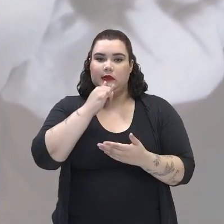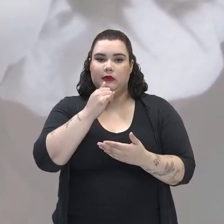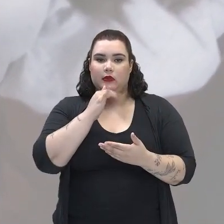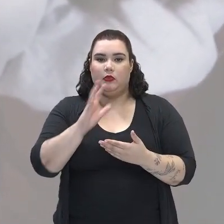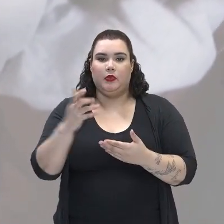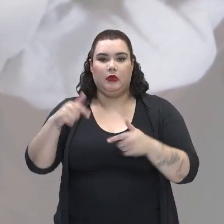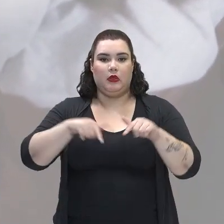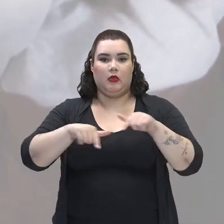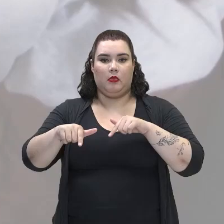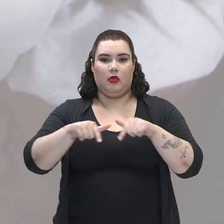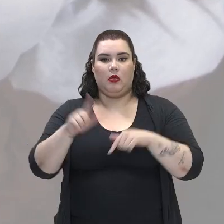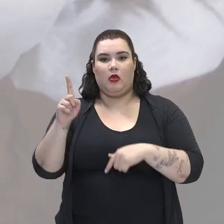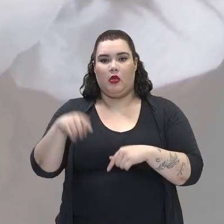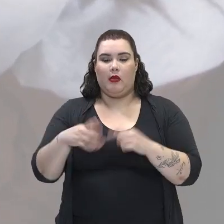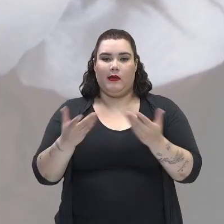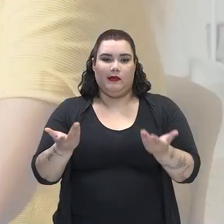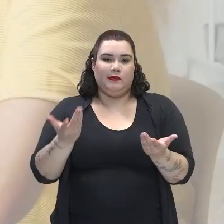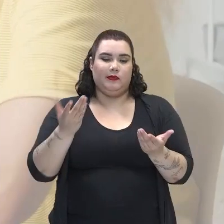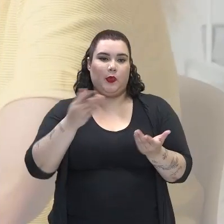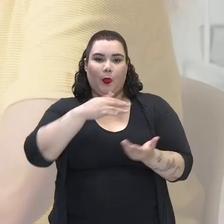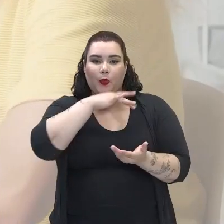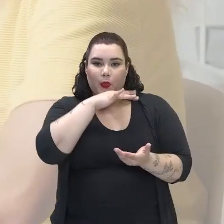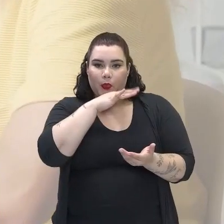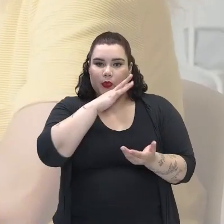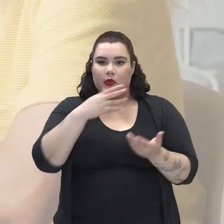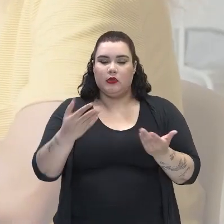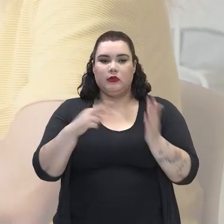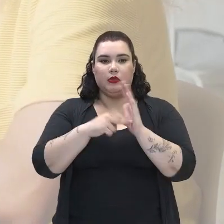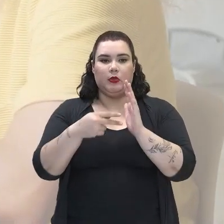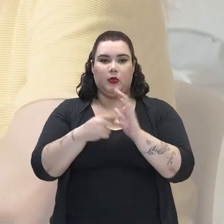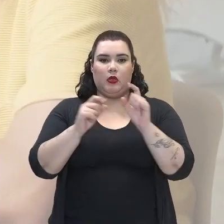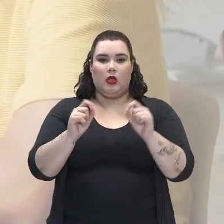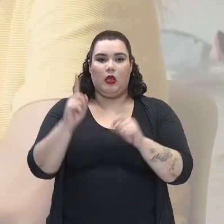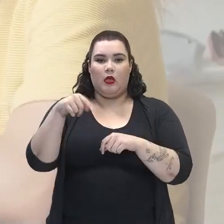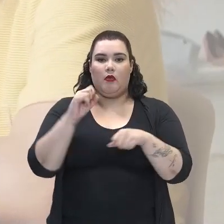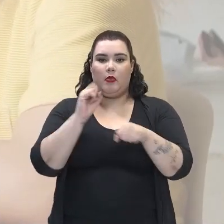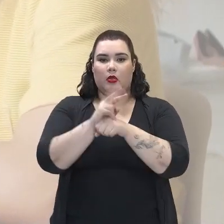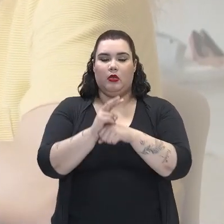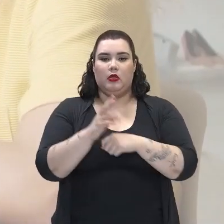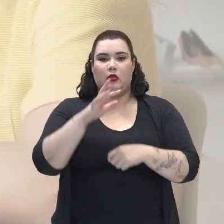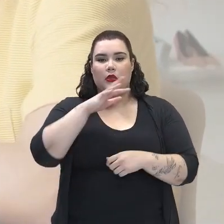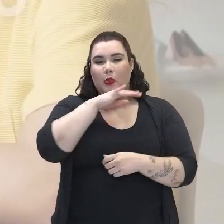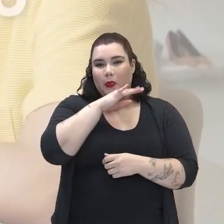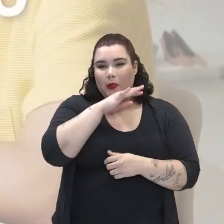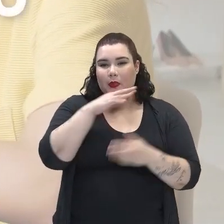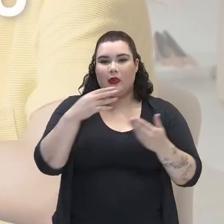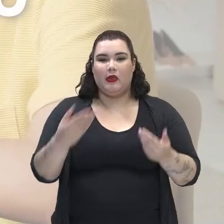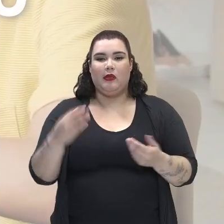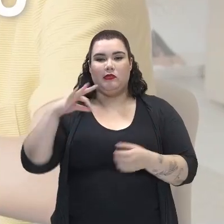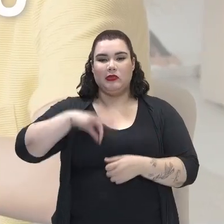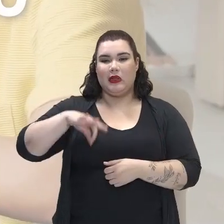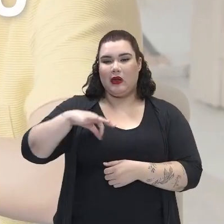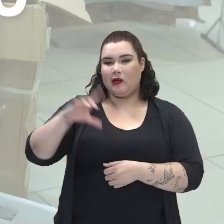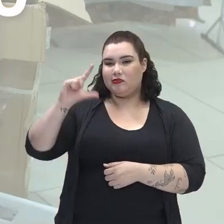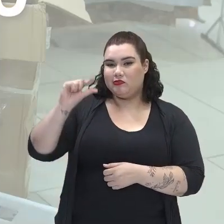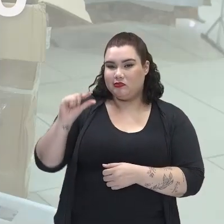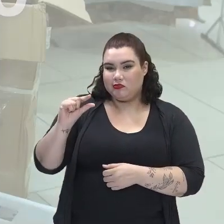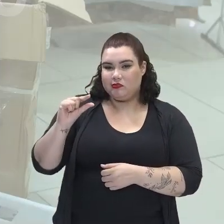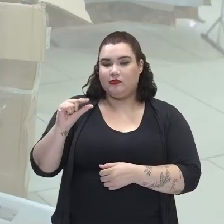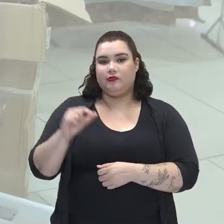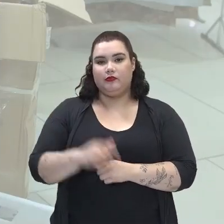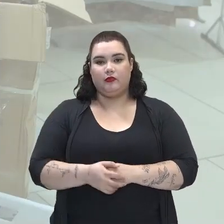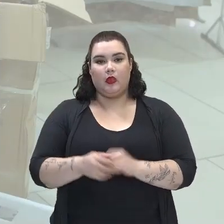Esses trabalhos são geralmente precários. Isso quer dizer que são empregos de baixa qualidade e que pagam bem pouco.